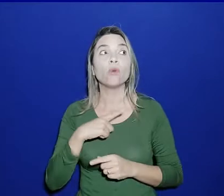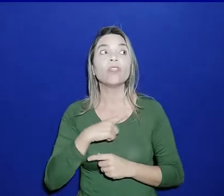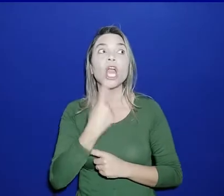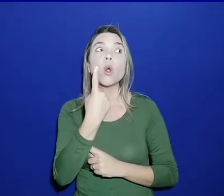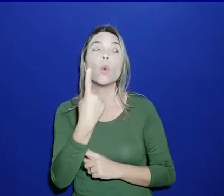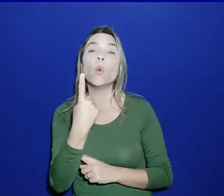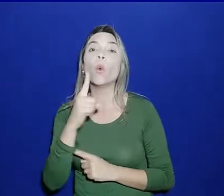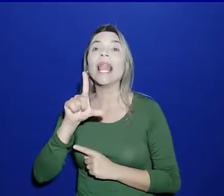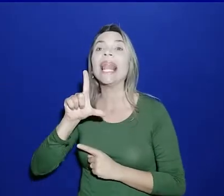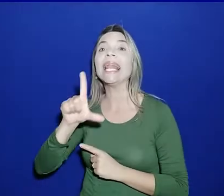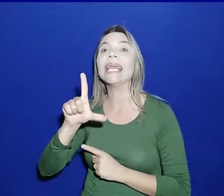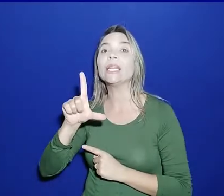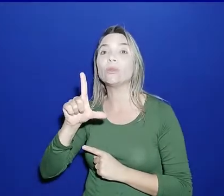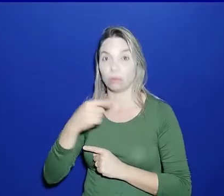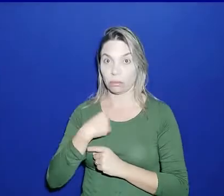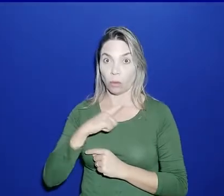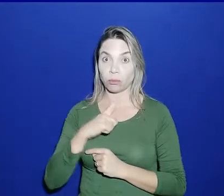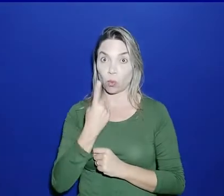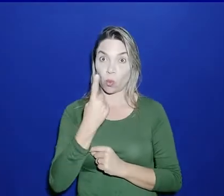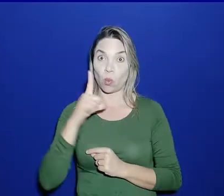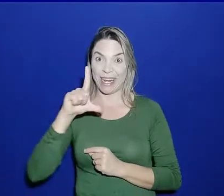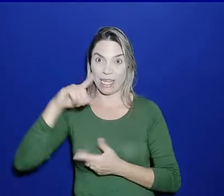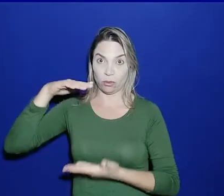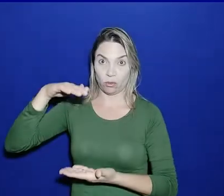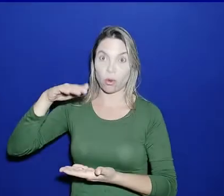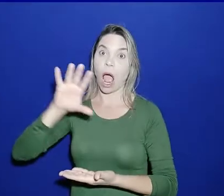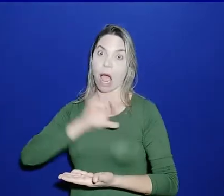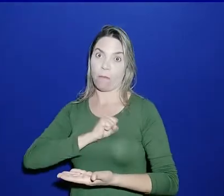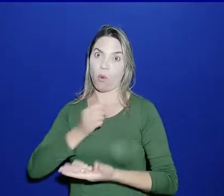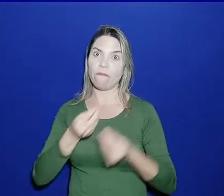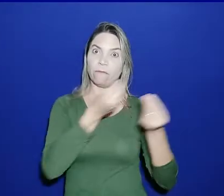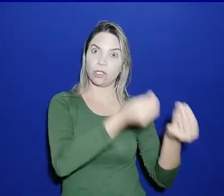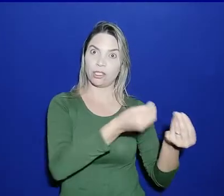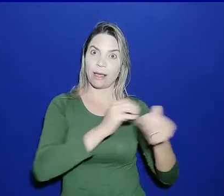alma? Você tem 1 quilo de paz aí guardada em sua casa?